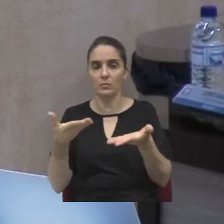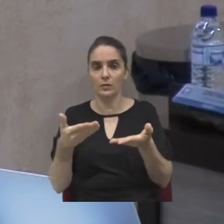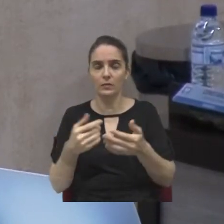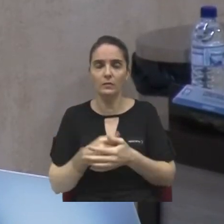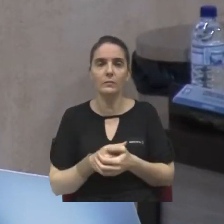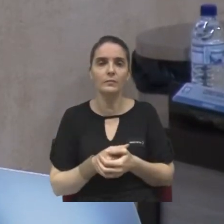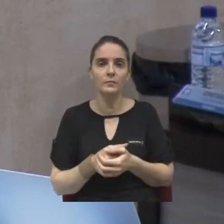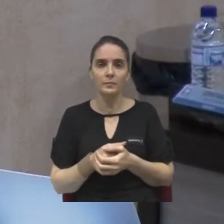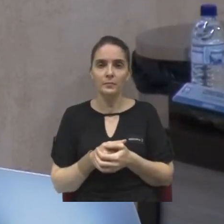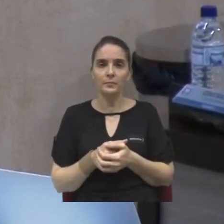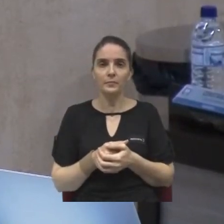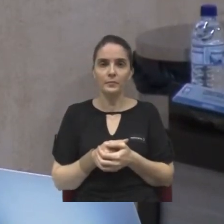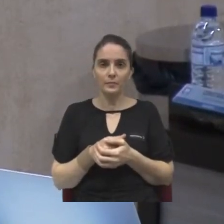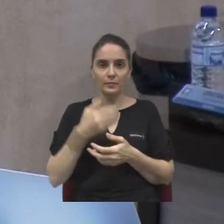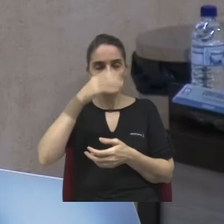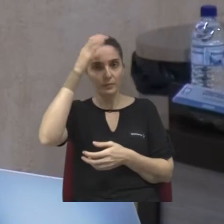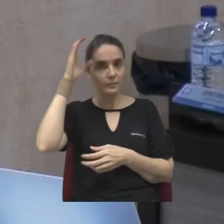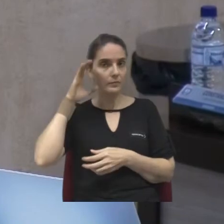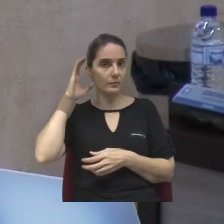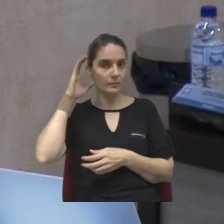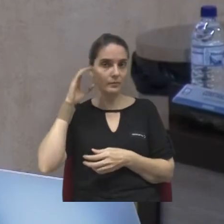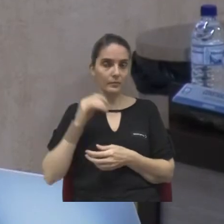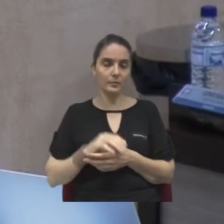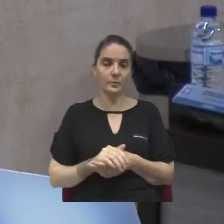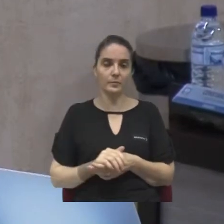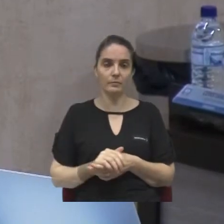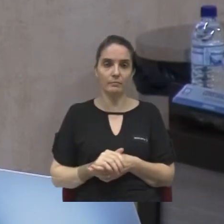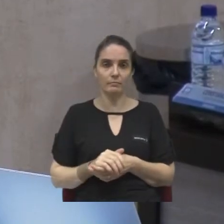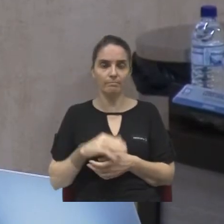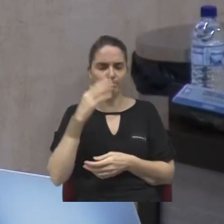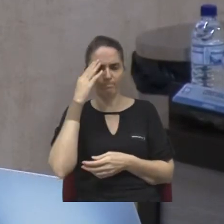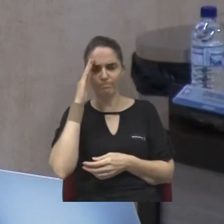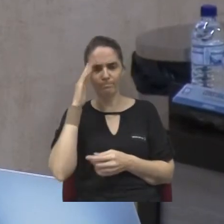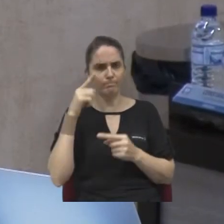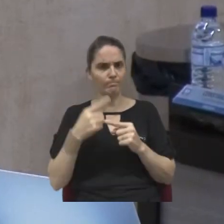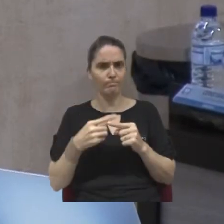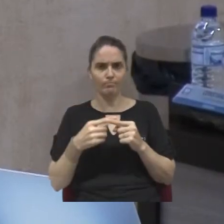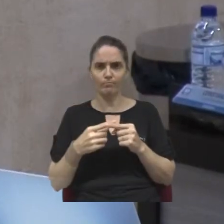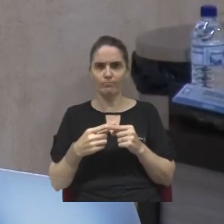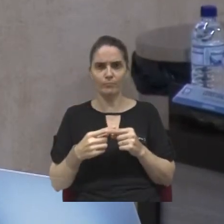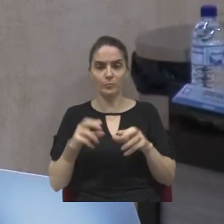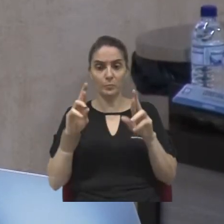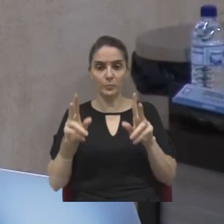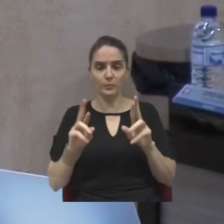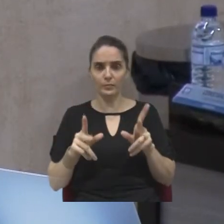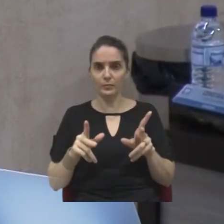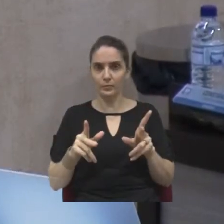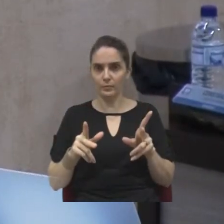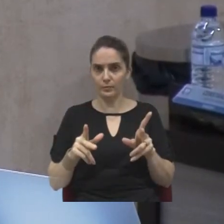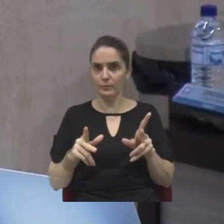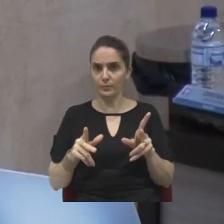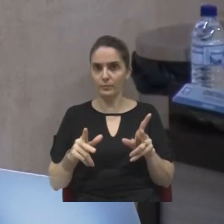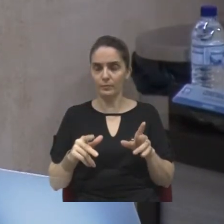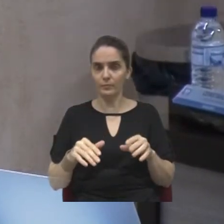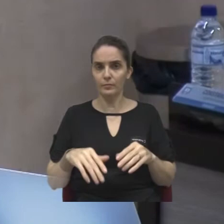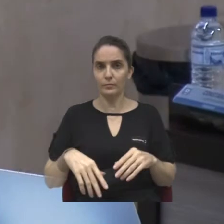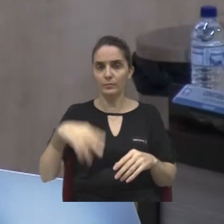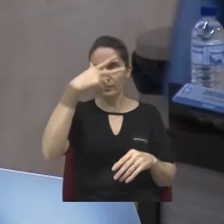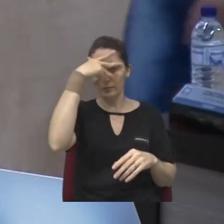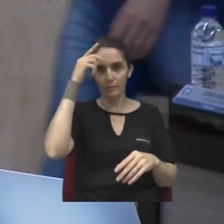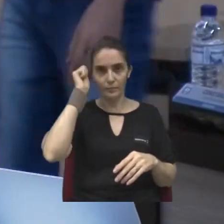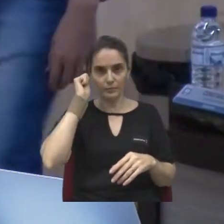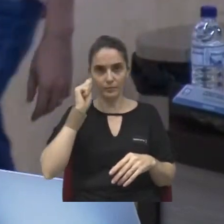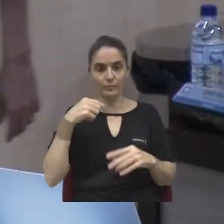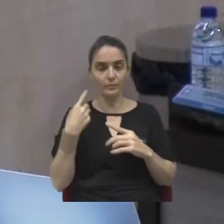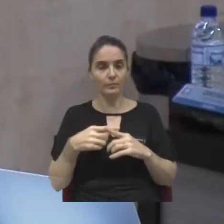extremamente contraditório desse governo, porque eu fiz um requerimento, já fiz por milhares de vezes as minhas